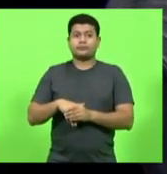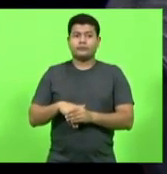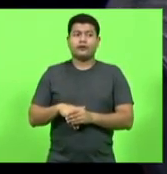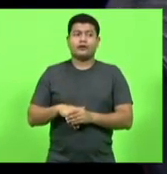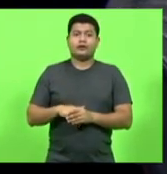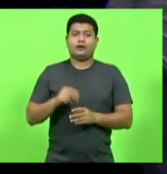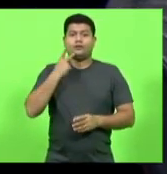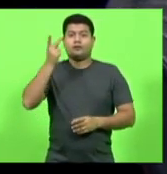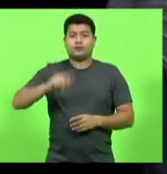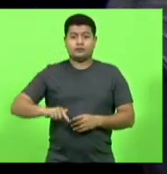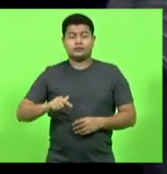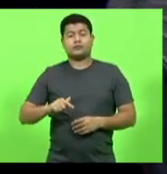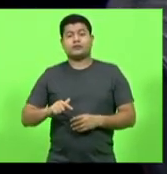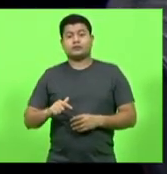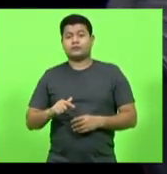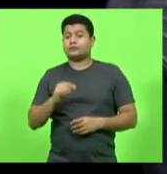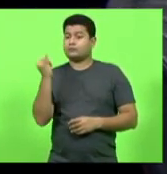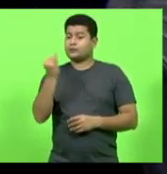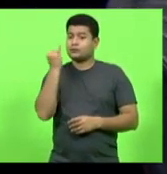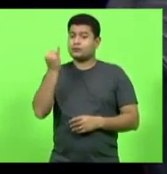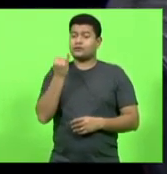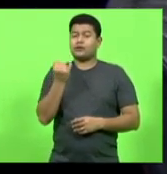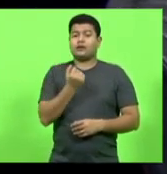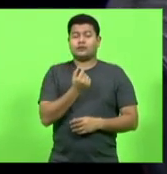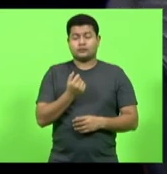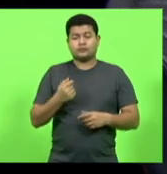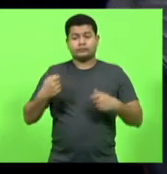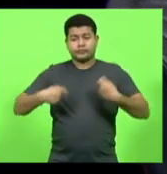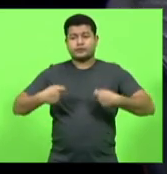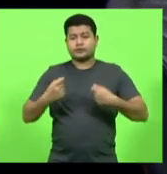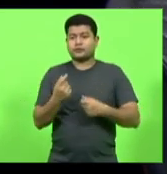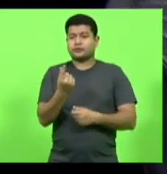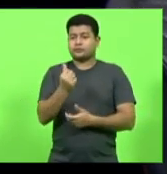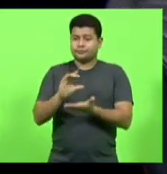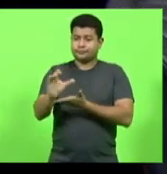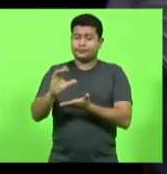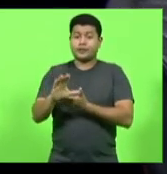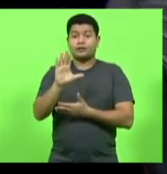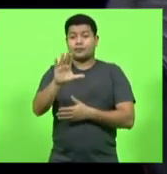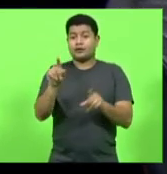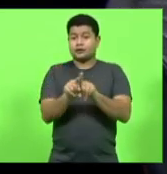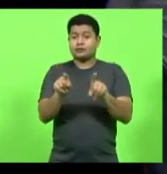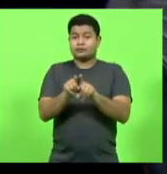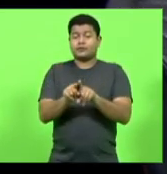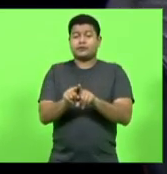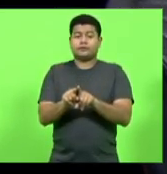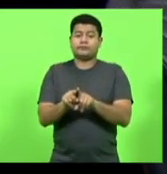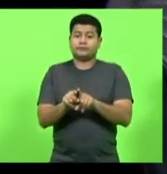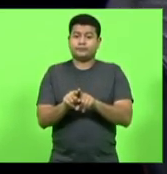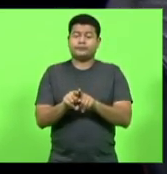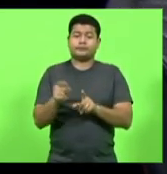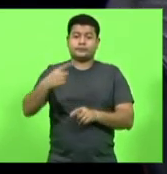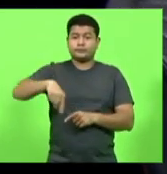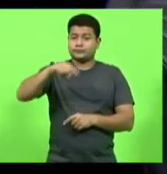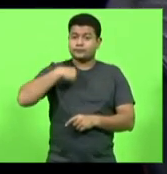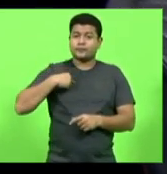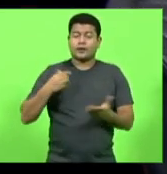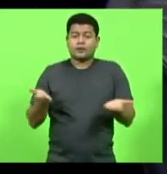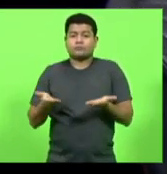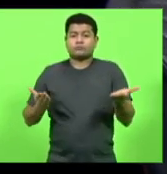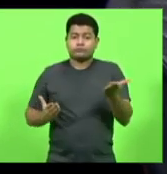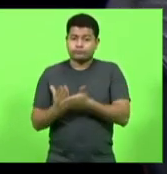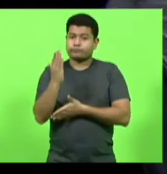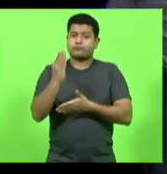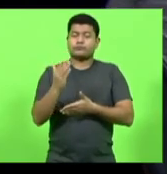a importância desses investimentos, mas também quero dizer que, além de nós aprovarmos aqui, a